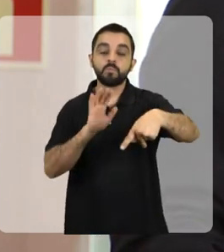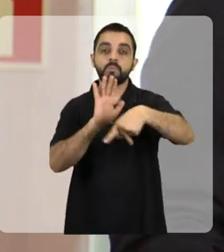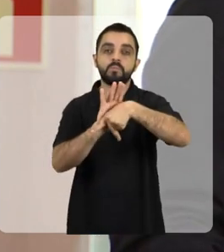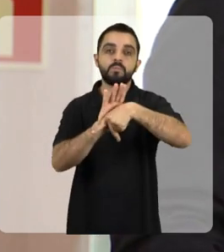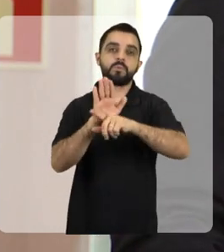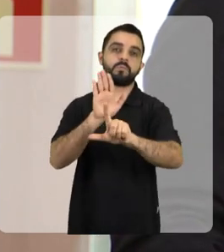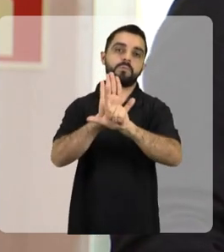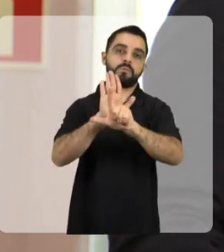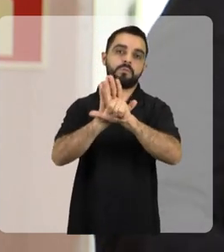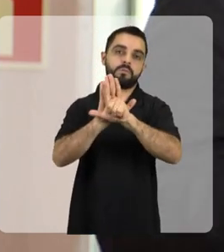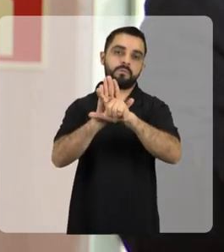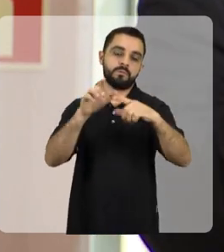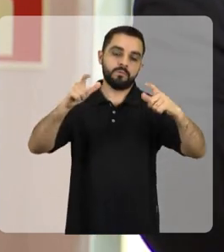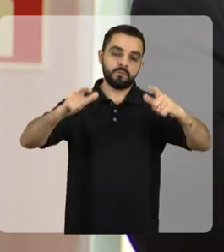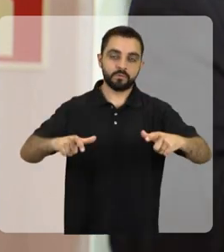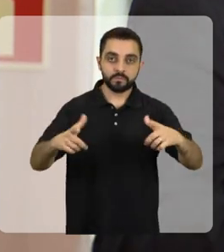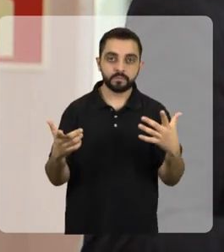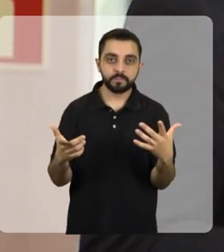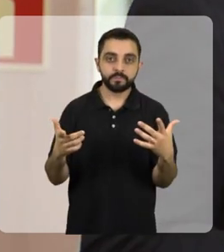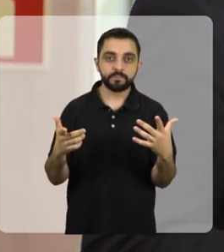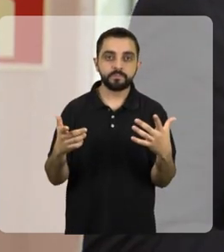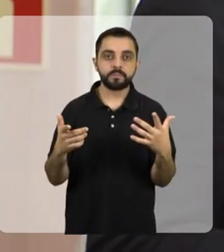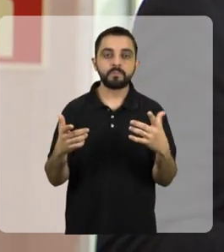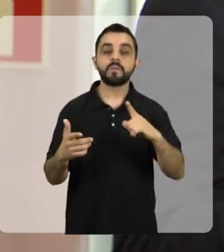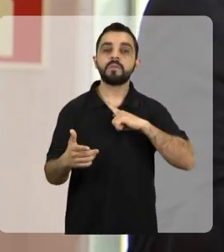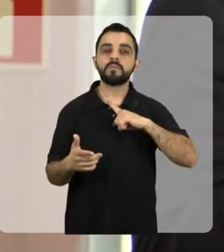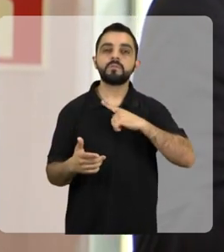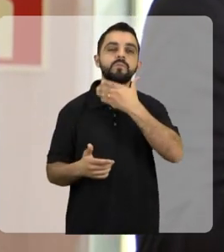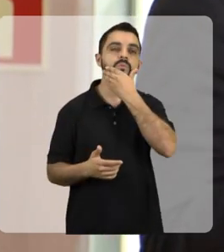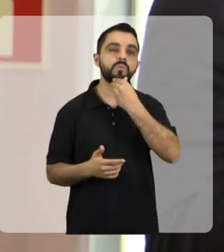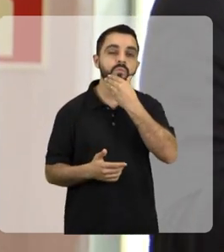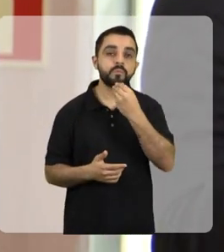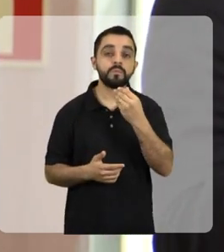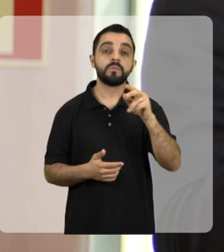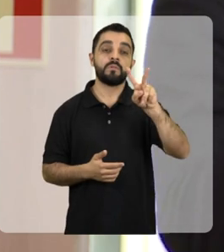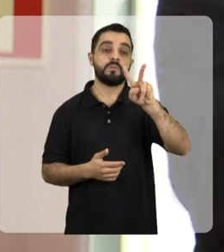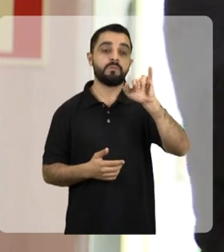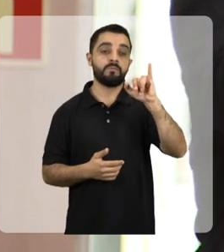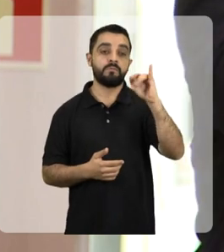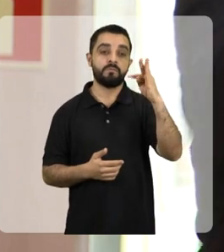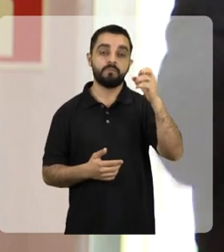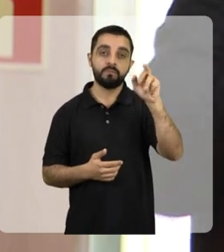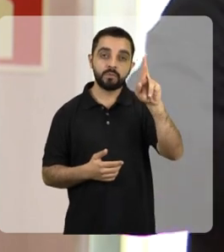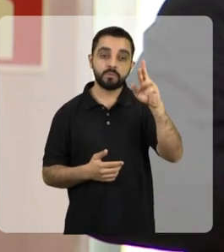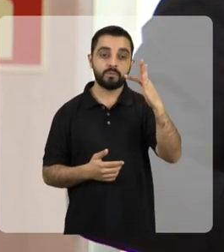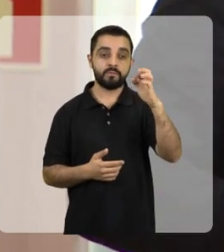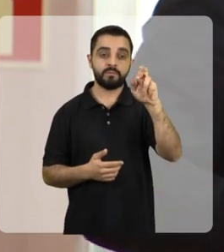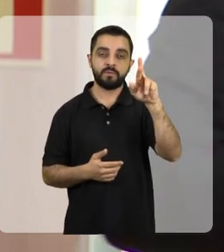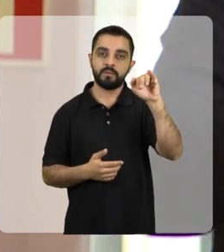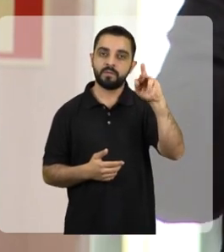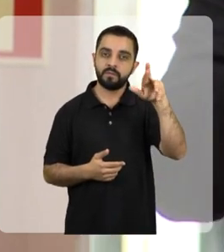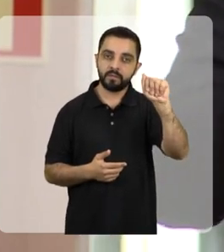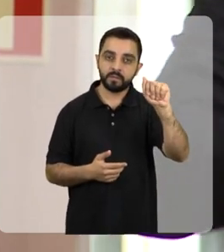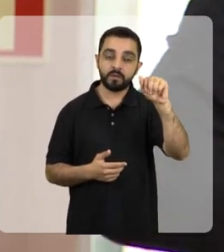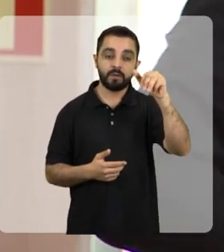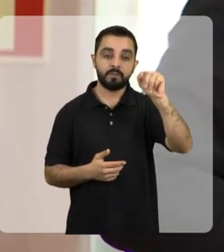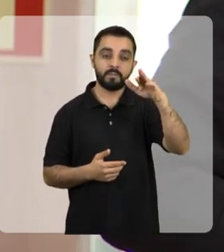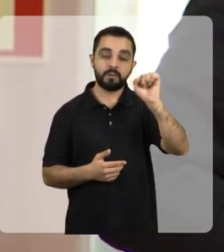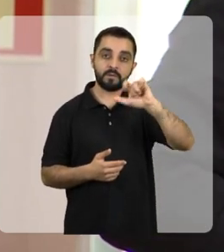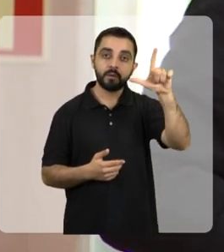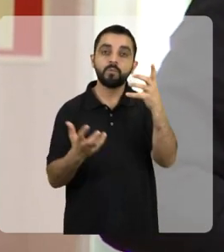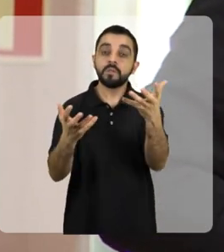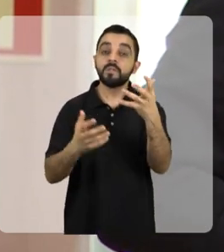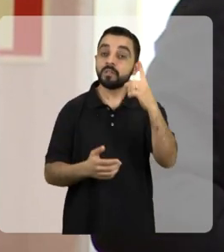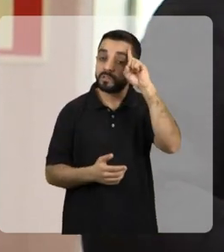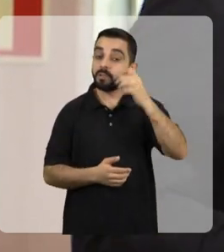Paraná. A intenção de Vítor Ferreira do Amaral, Nilo Cairo, era que a universidade tivesse a sua fundação no dia 1